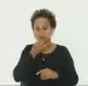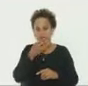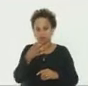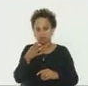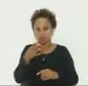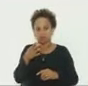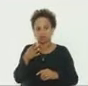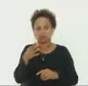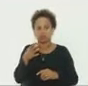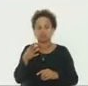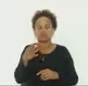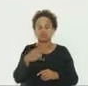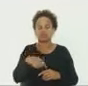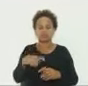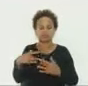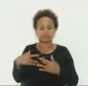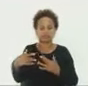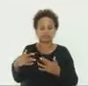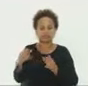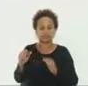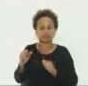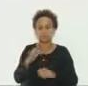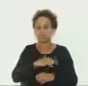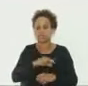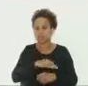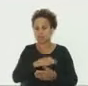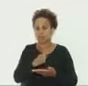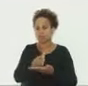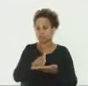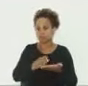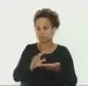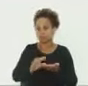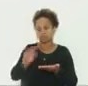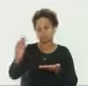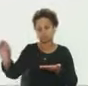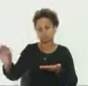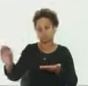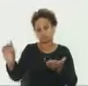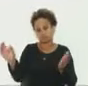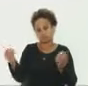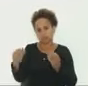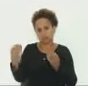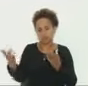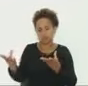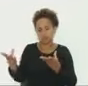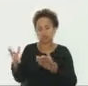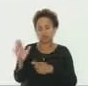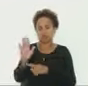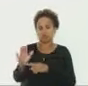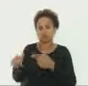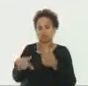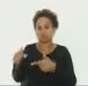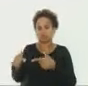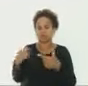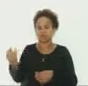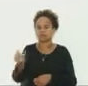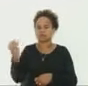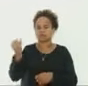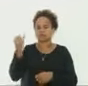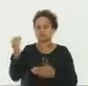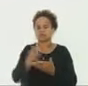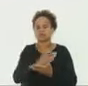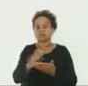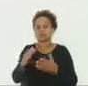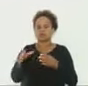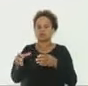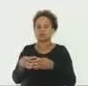bons samaritanos que somos, podemos doar parte do nosso salário para que, desta forma, possamos contribuir com o trabalho tão importante que alguns grupos